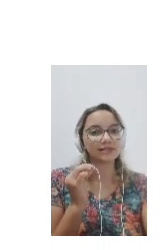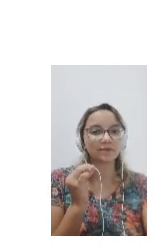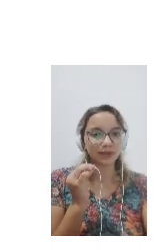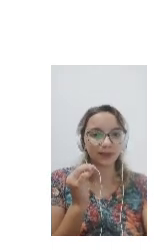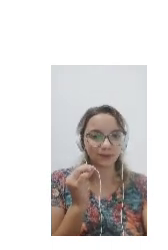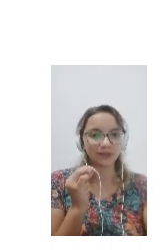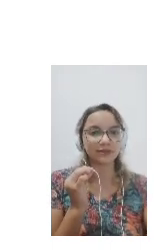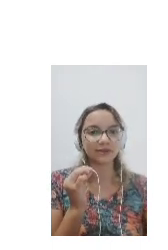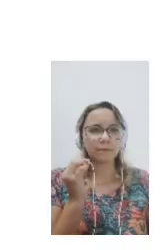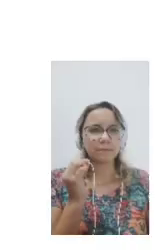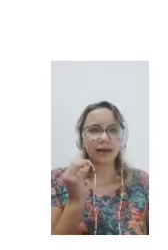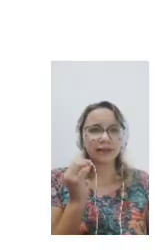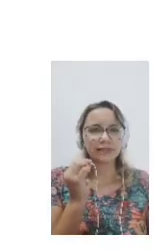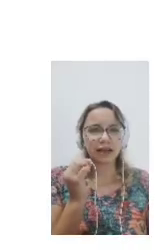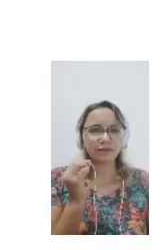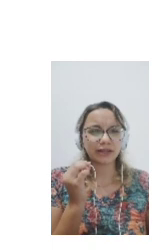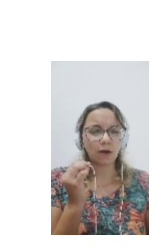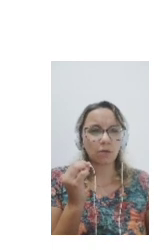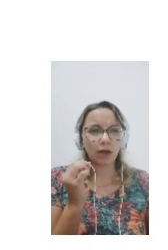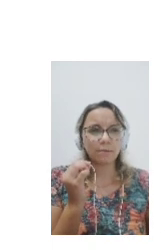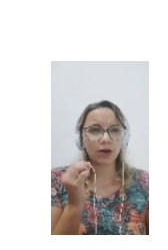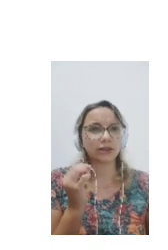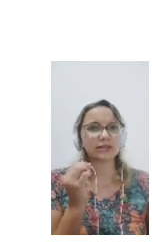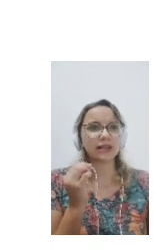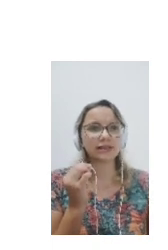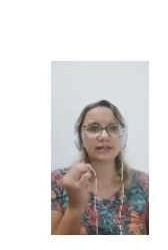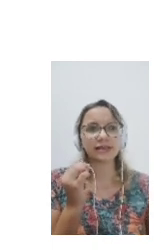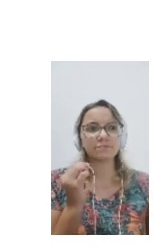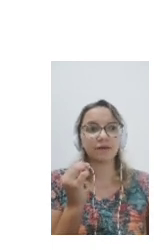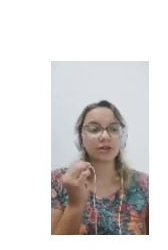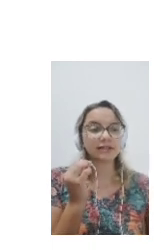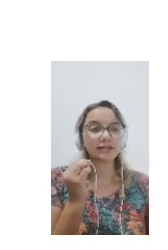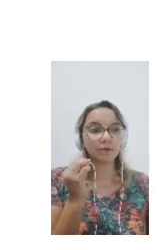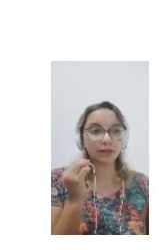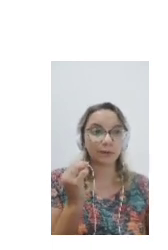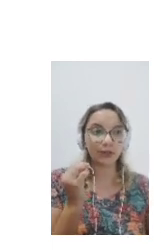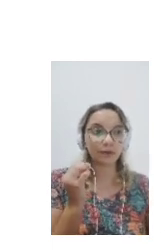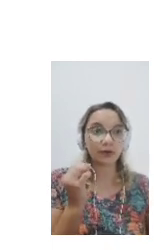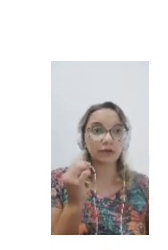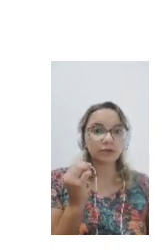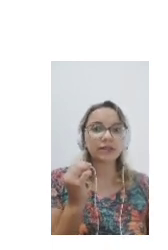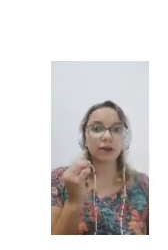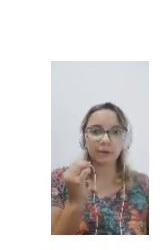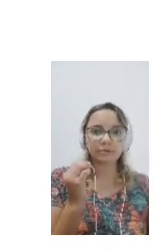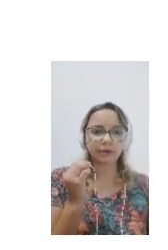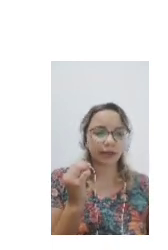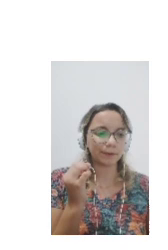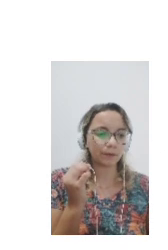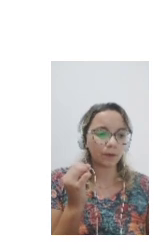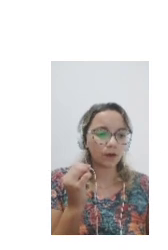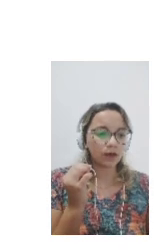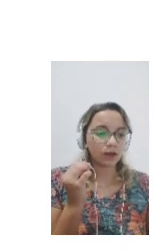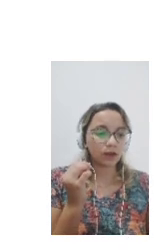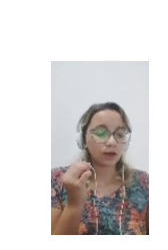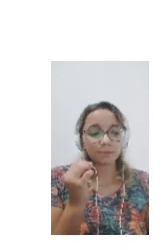MEV 458. Mas, afinal, qual a importância da CCS MEV 458 no cenário